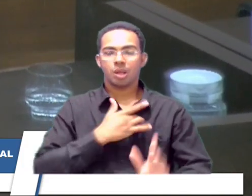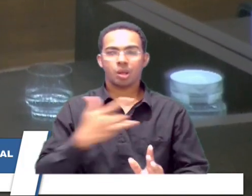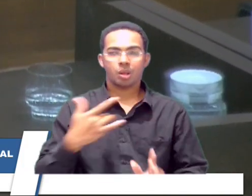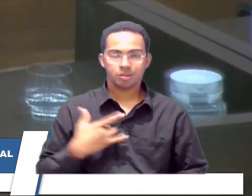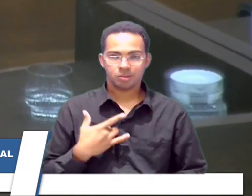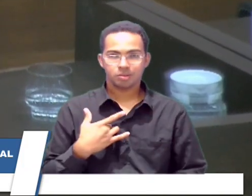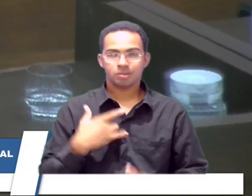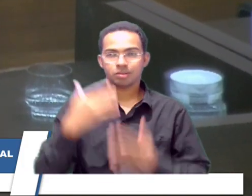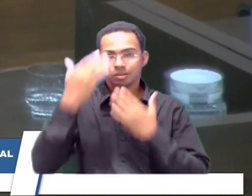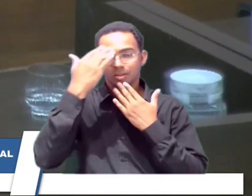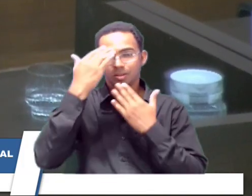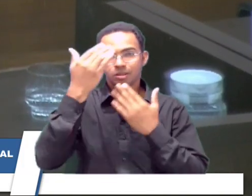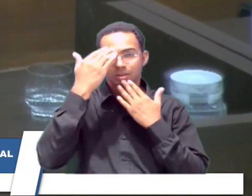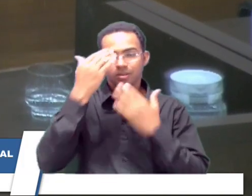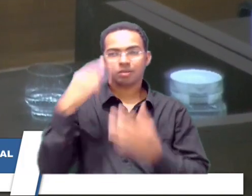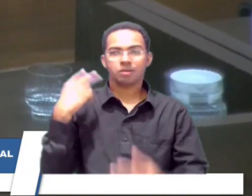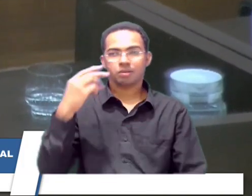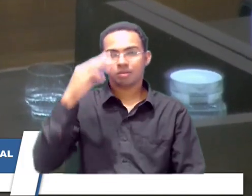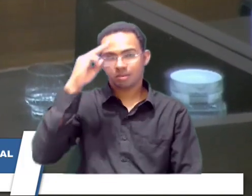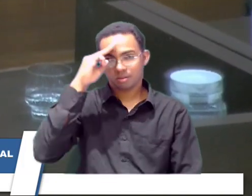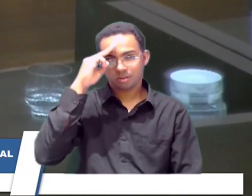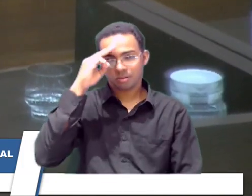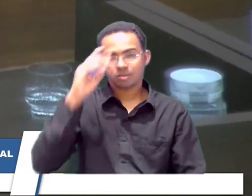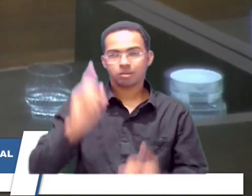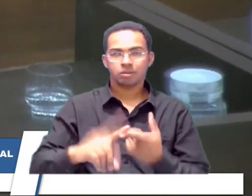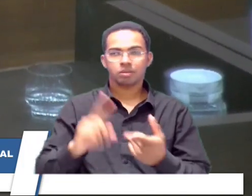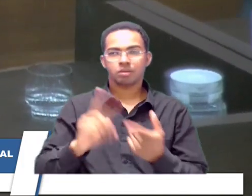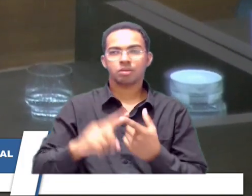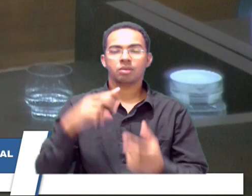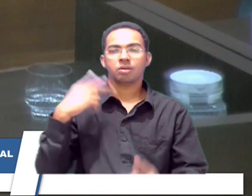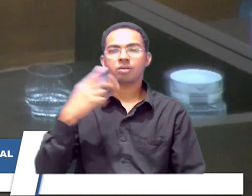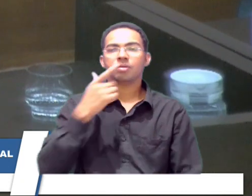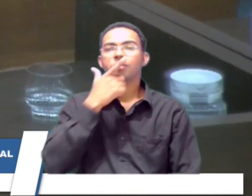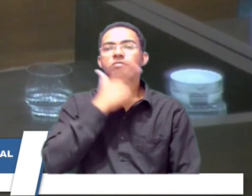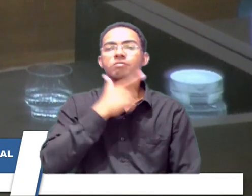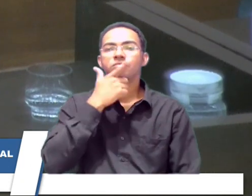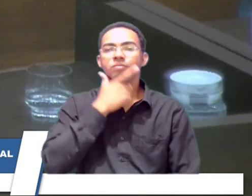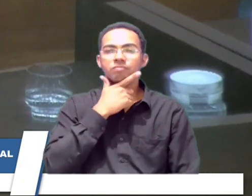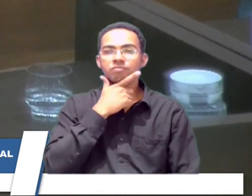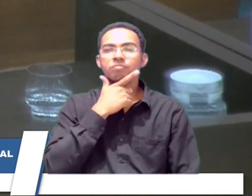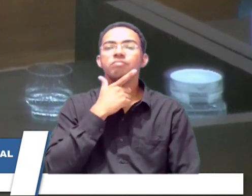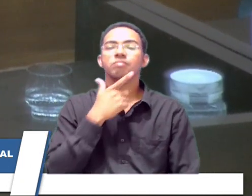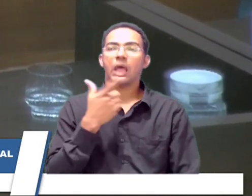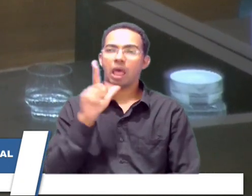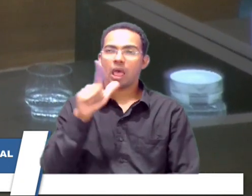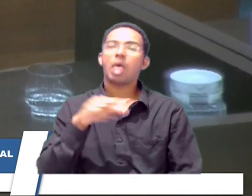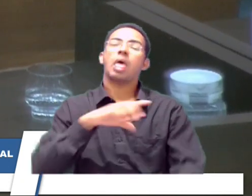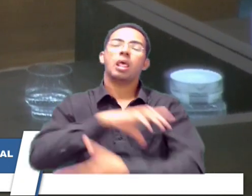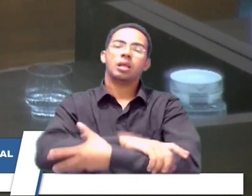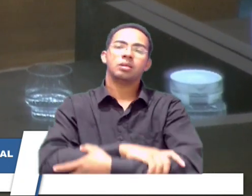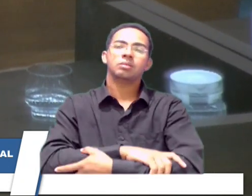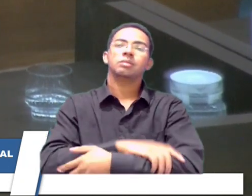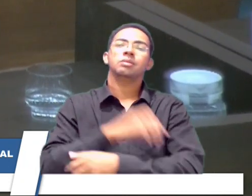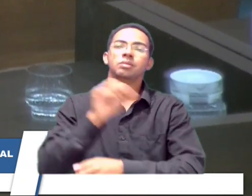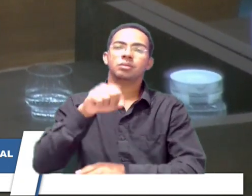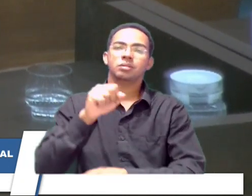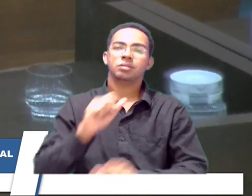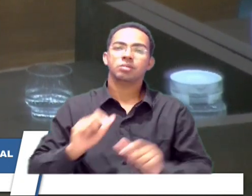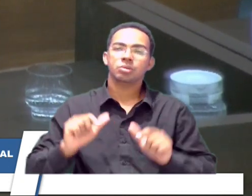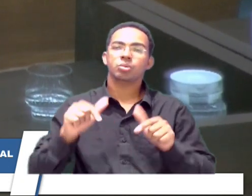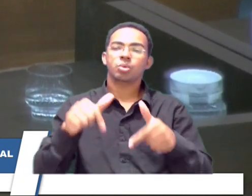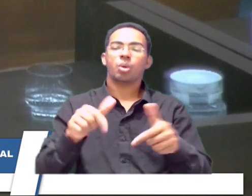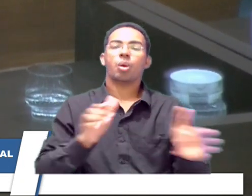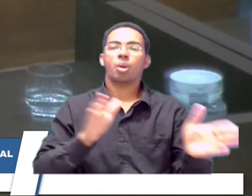agradecer muito ao TID e agradecer muito ao Gilson, que tem sido um parceiro incansável do nosso mandato